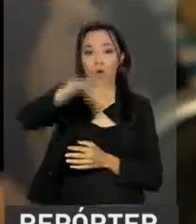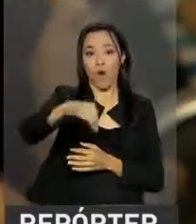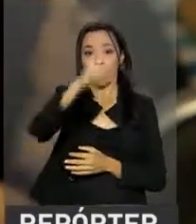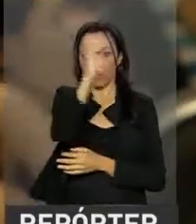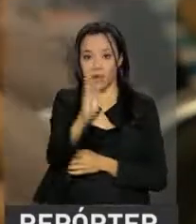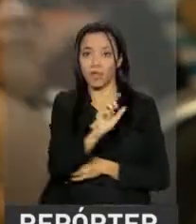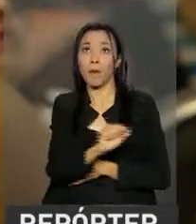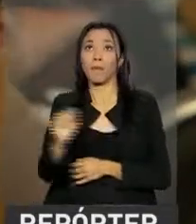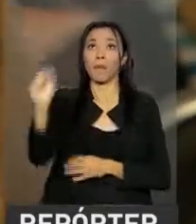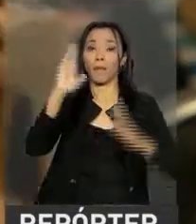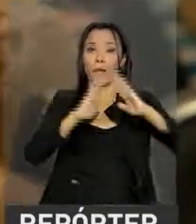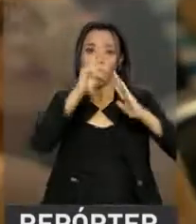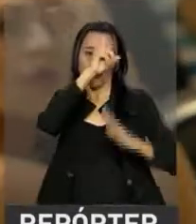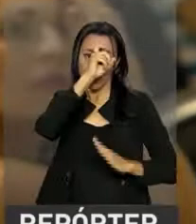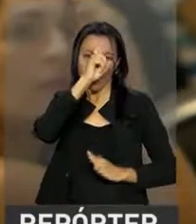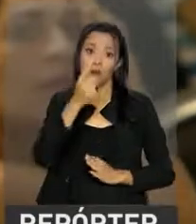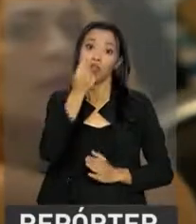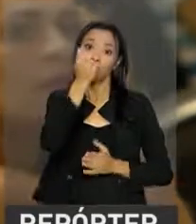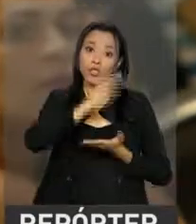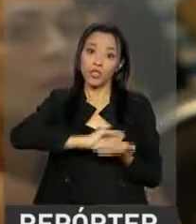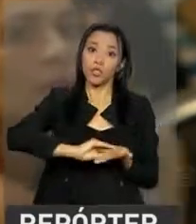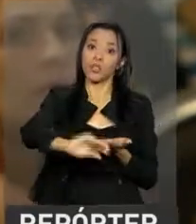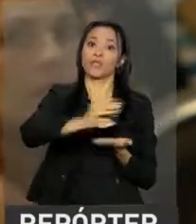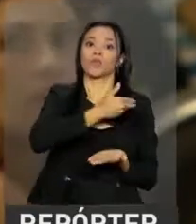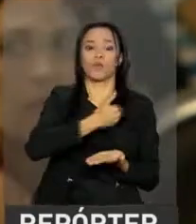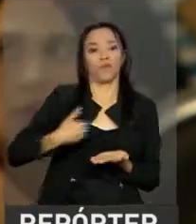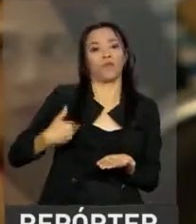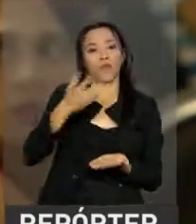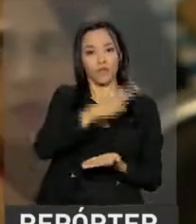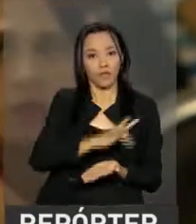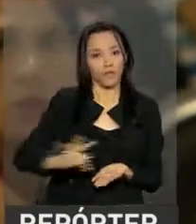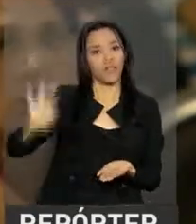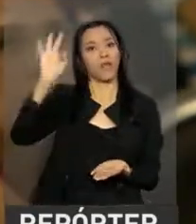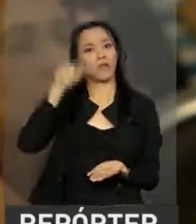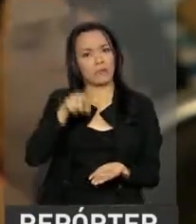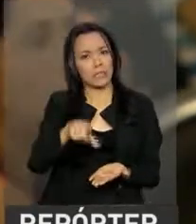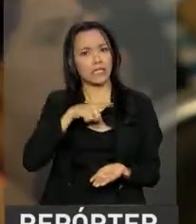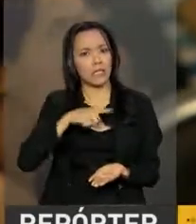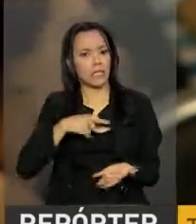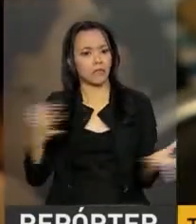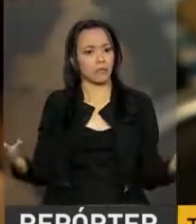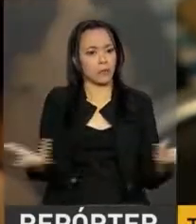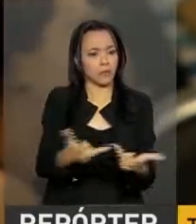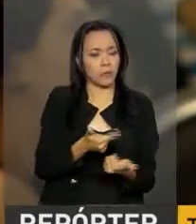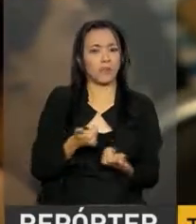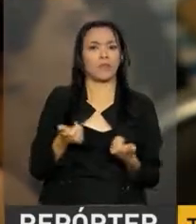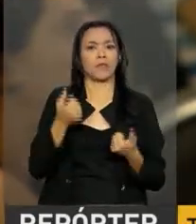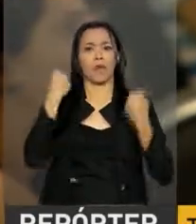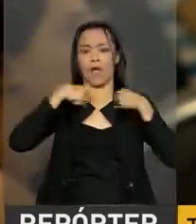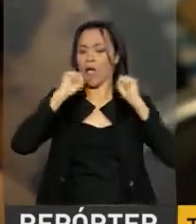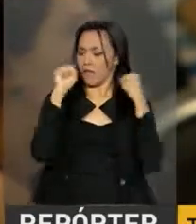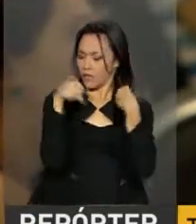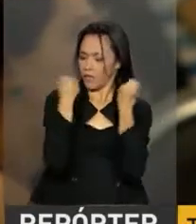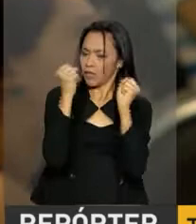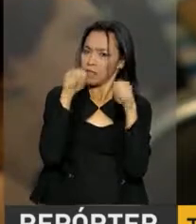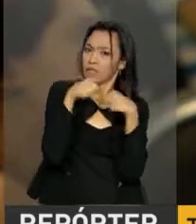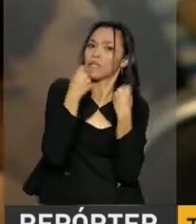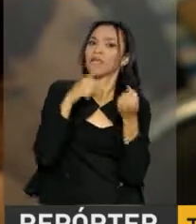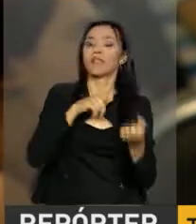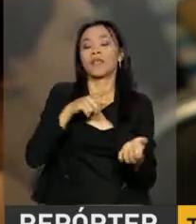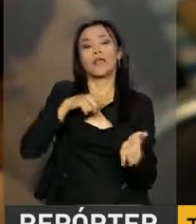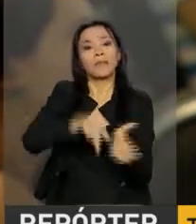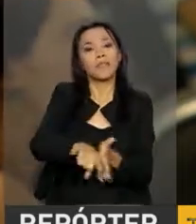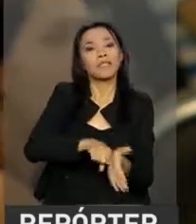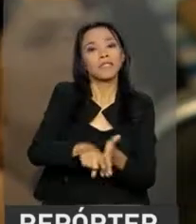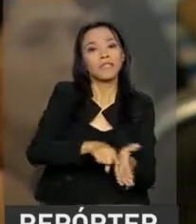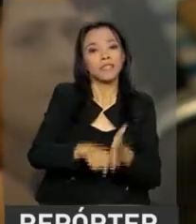exclusivamente com recursos da união além do atendimento de excelência em reabilitação também realiza pesquisas em neurologia e